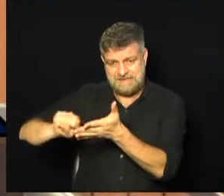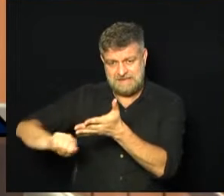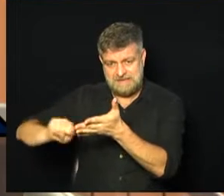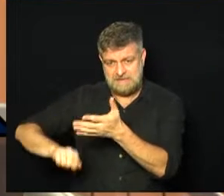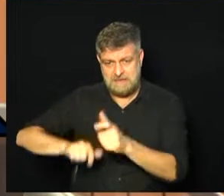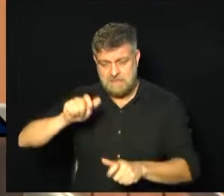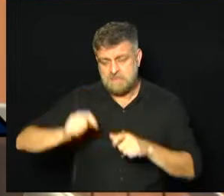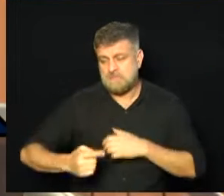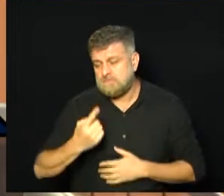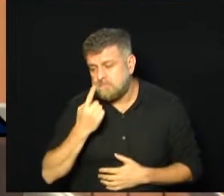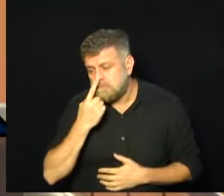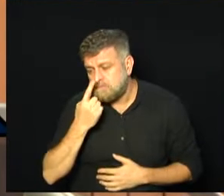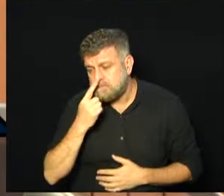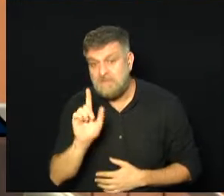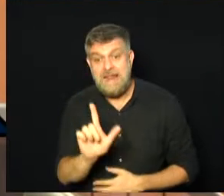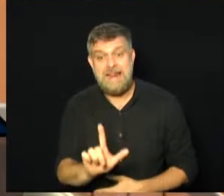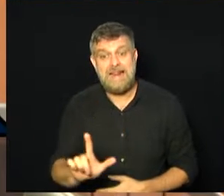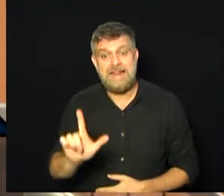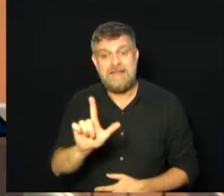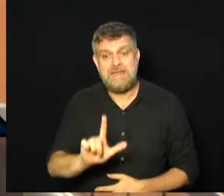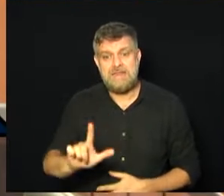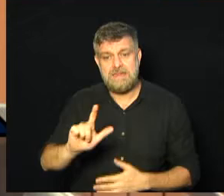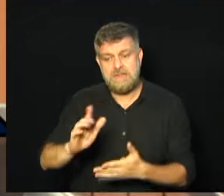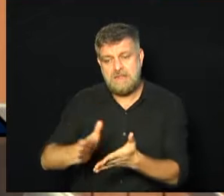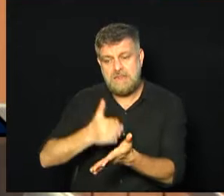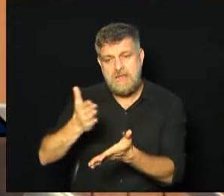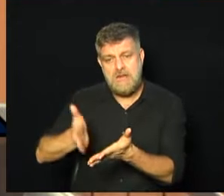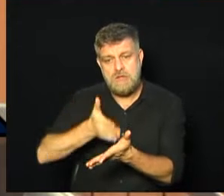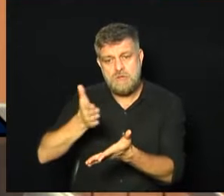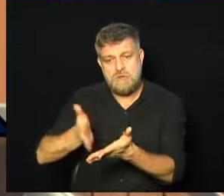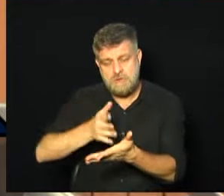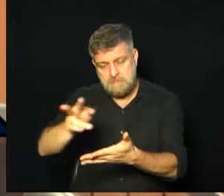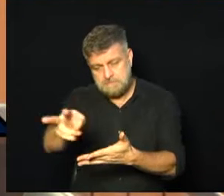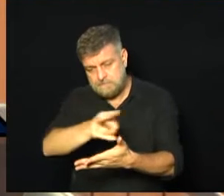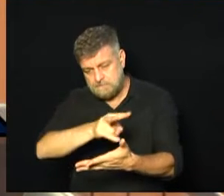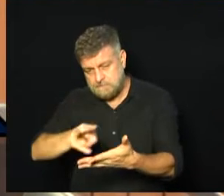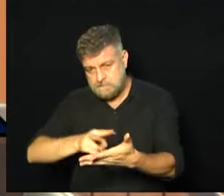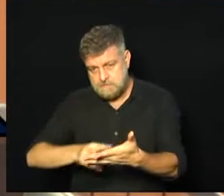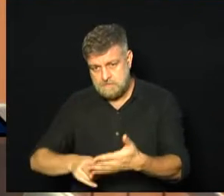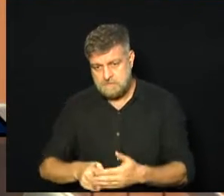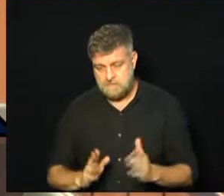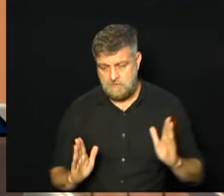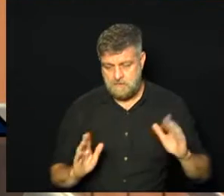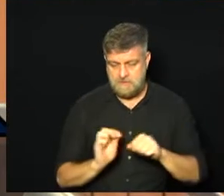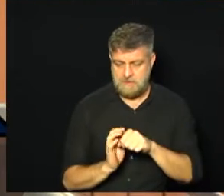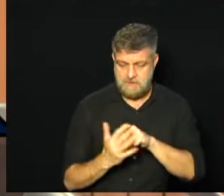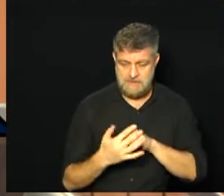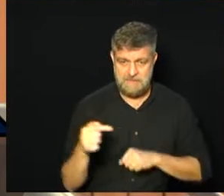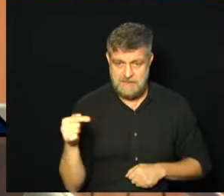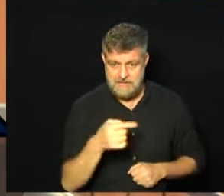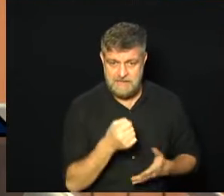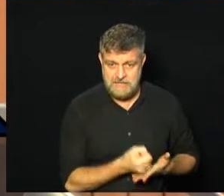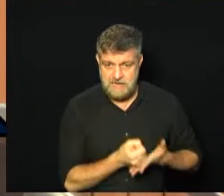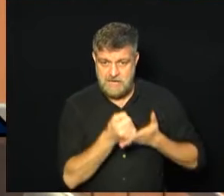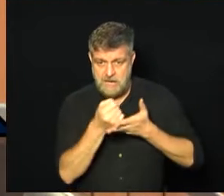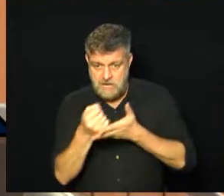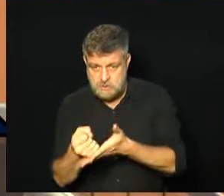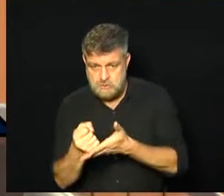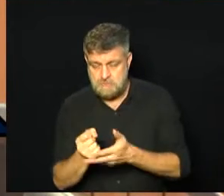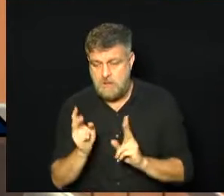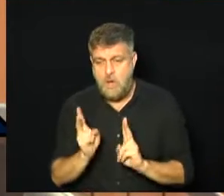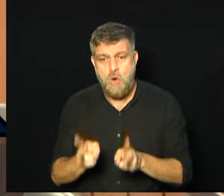por literaturas. Ao longo da pandemia, o professor Alberto ajudou a manter a atividade das cirandas